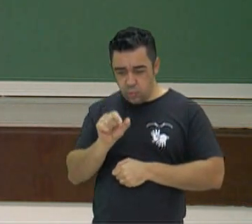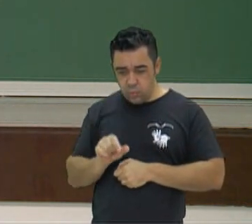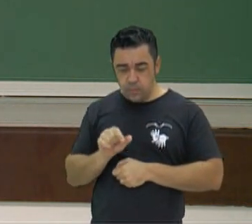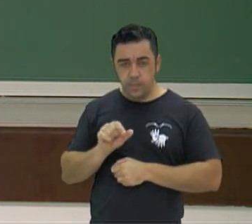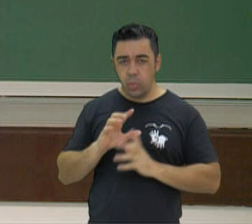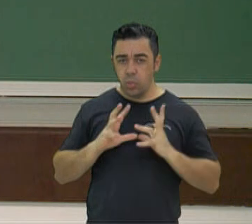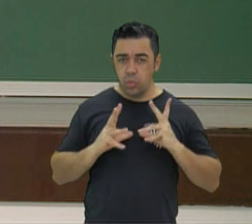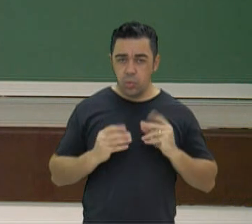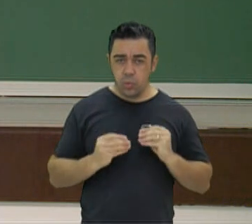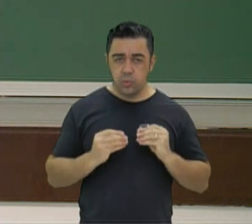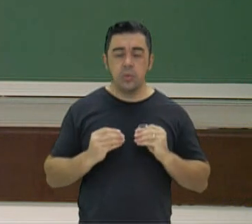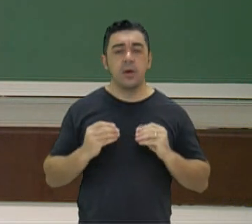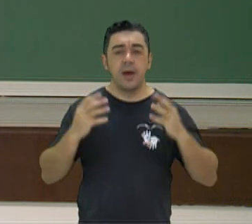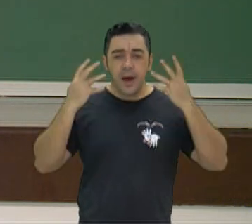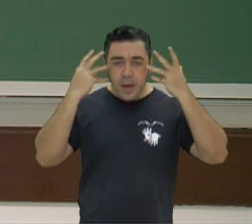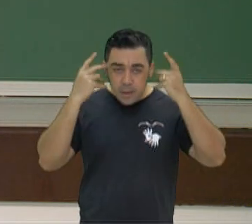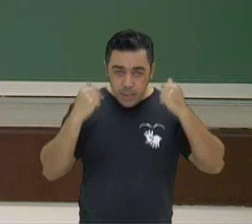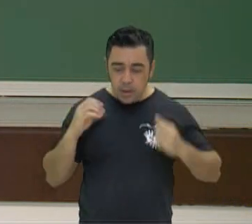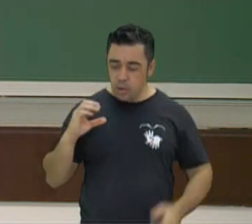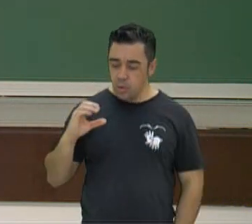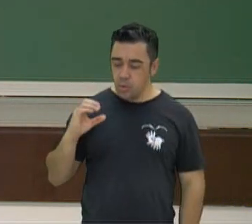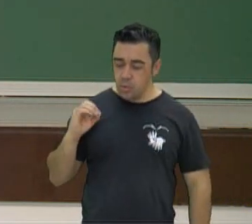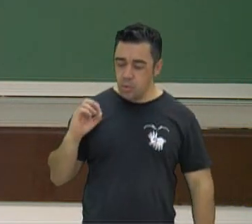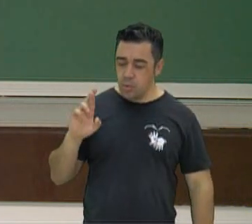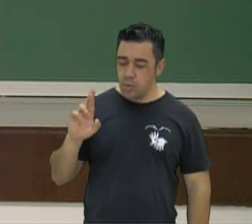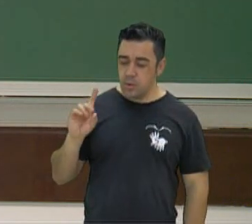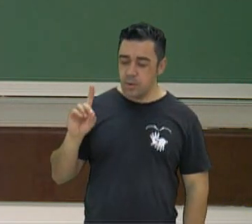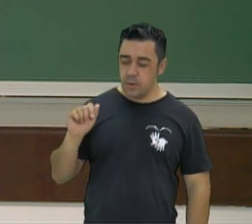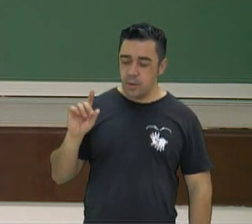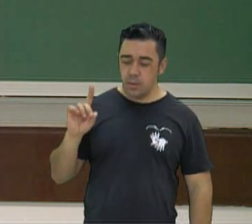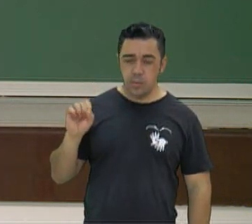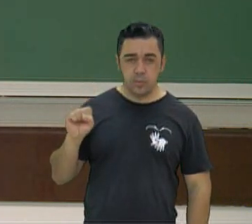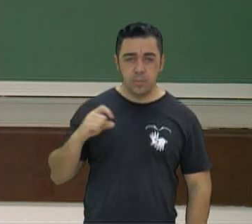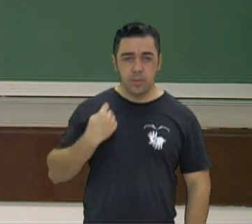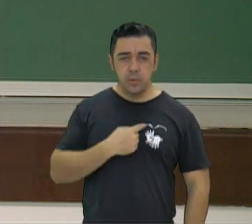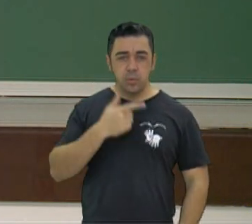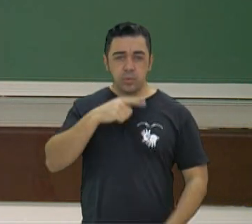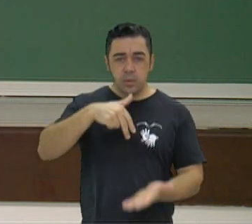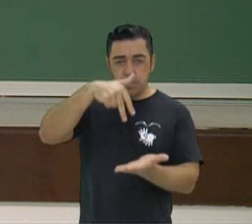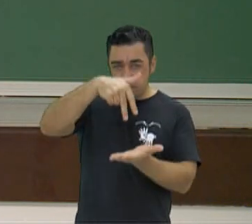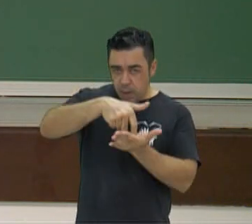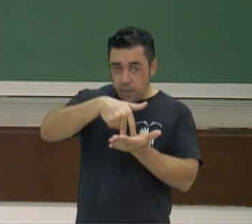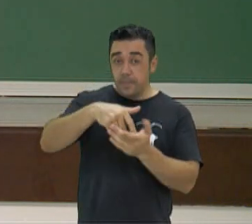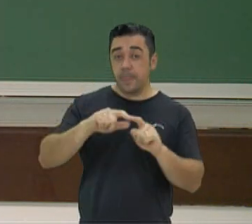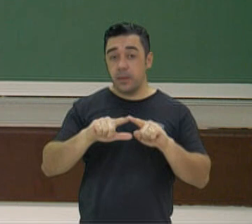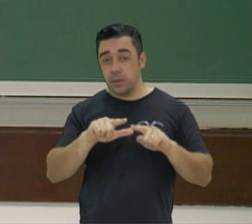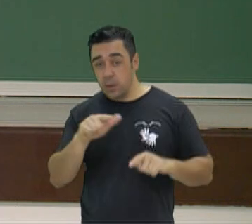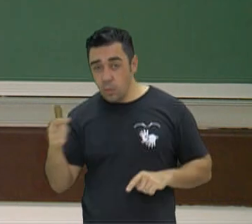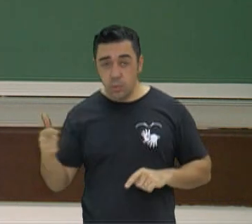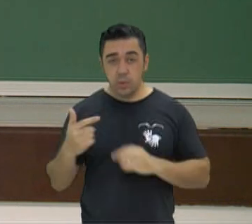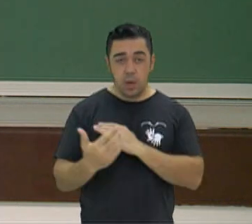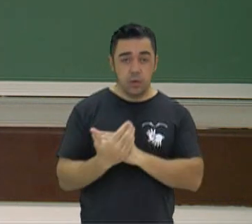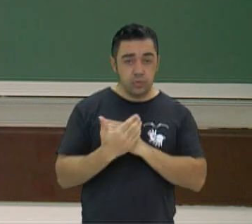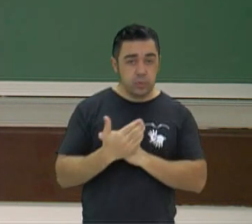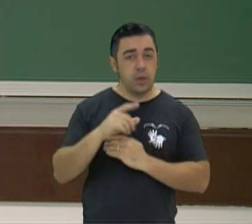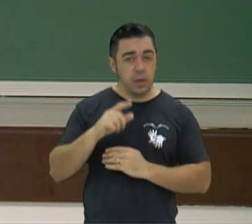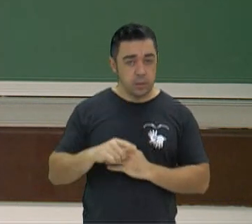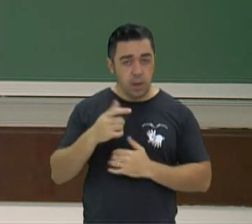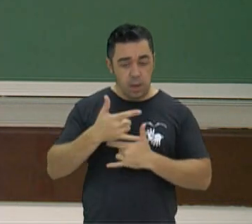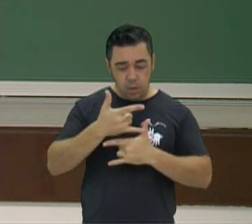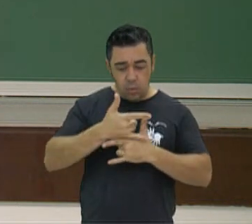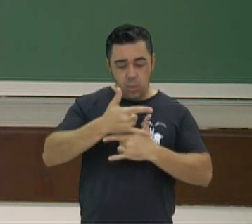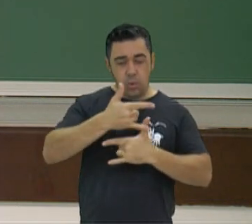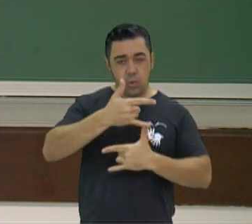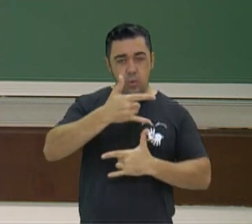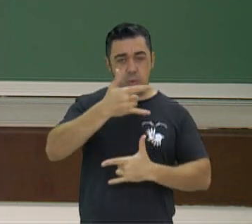eles. Qual a importância disso? Para sustentar o corpo. Mas a gente tem uma outra estrutura que ajuda na sustentação, que é a própria coluna. Então a gente